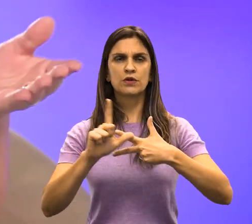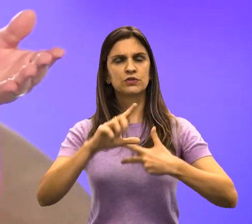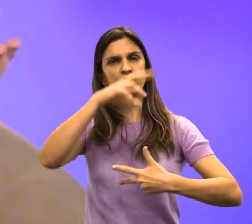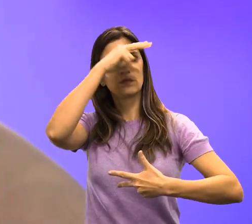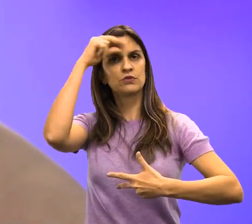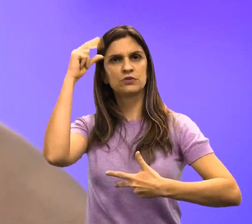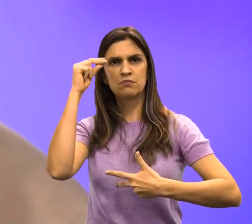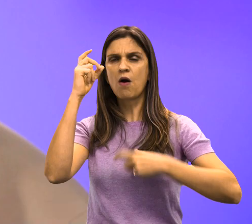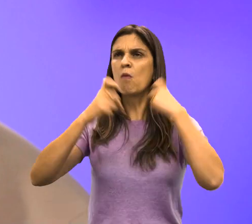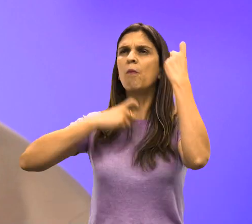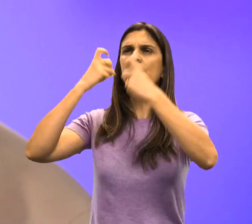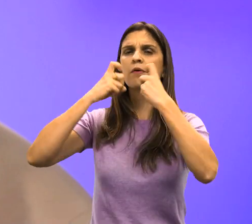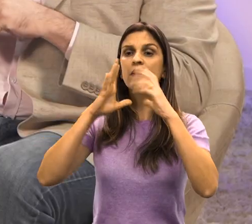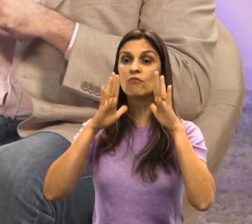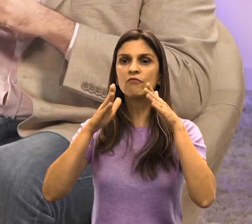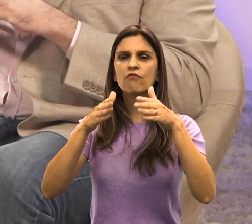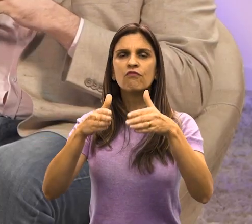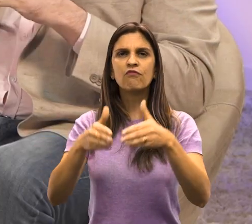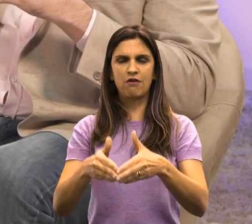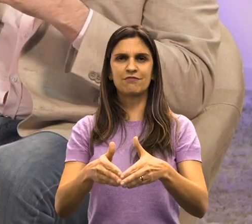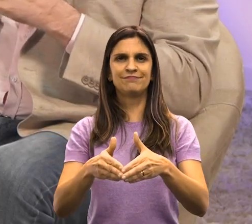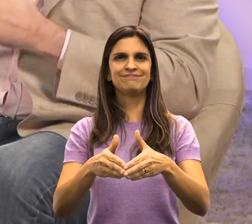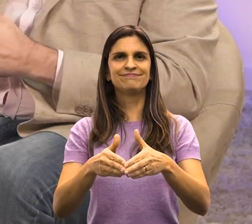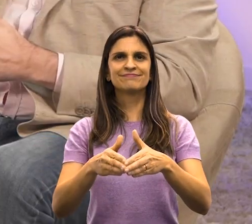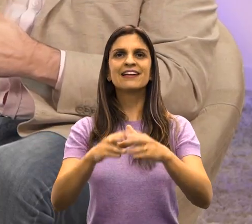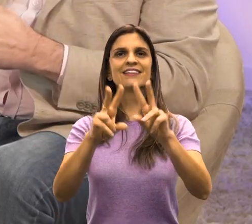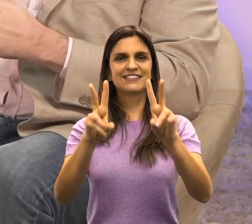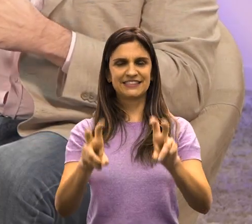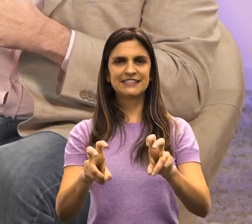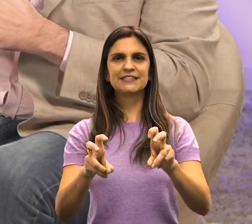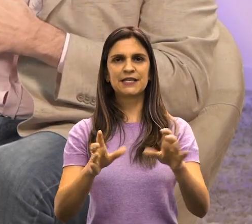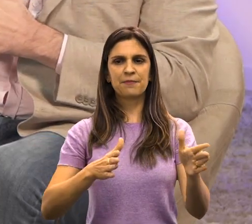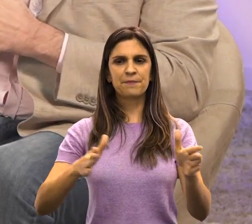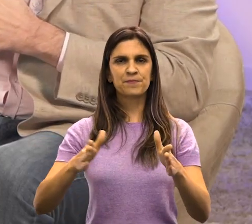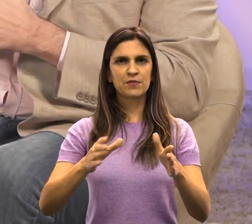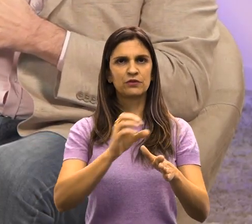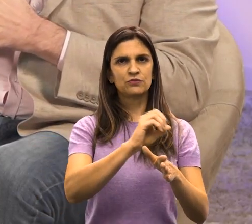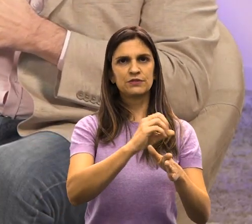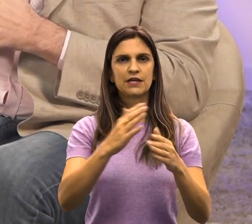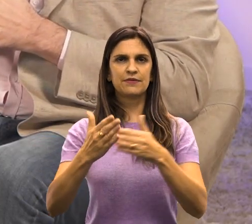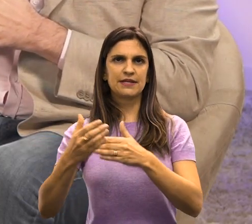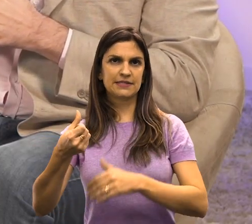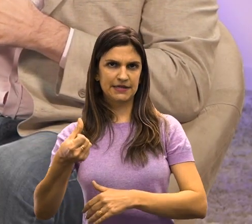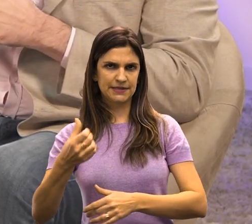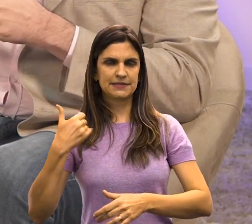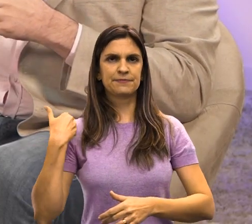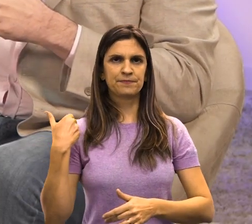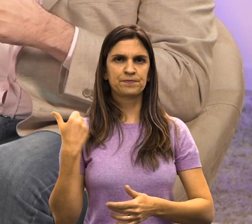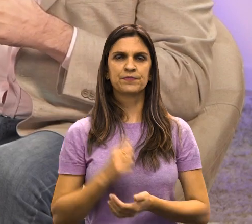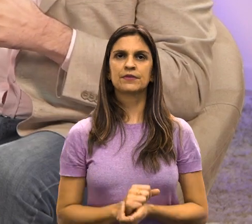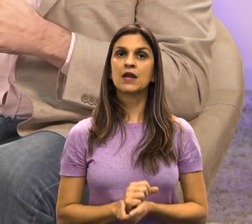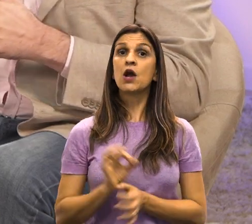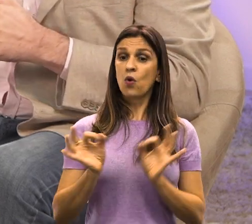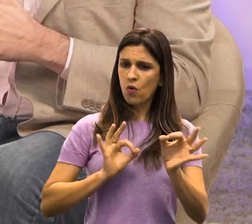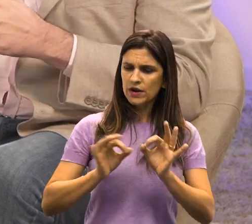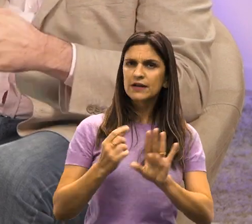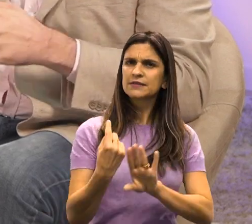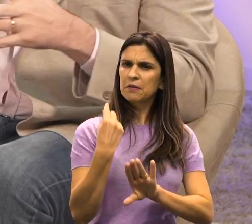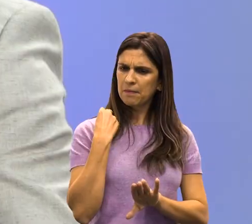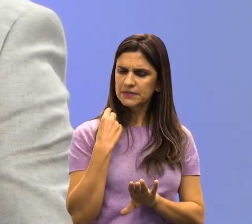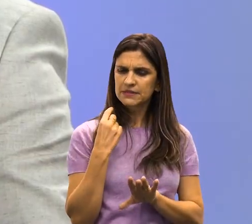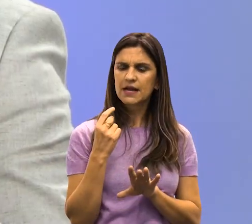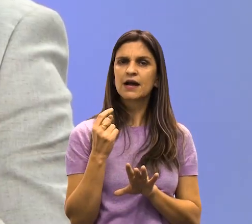está preocupado com essa causa, né? Com certeza. E nós fizemos a audiência pública, nos